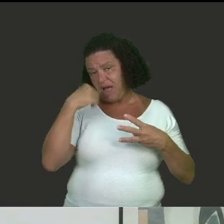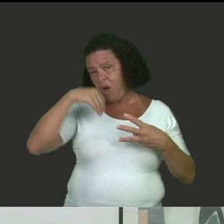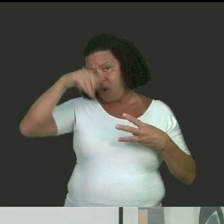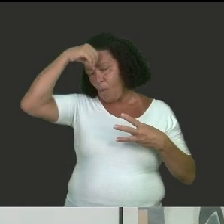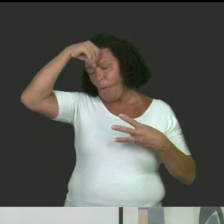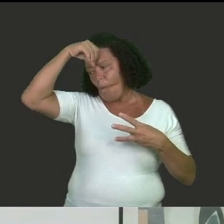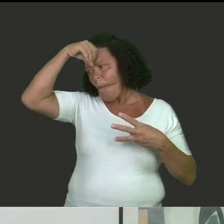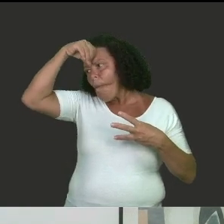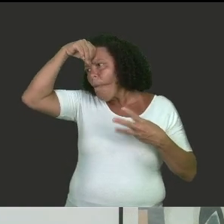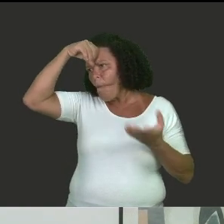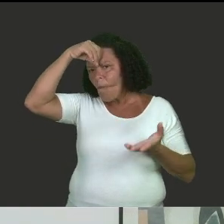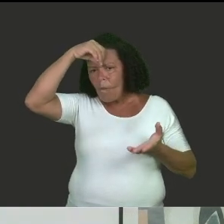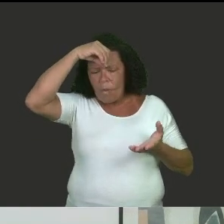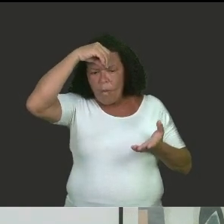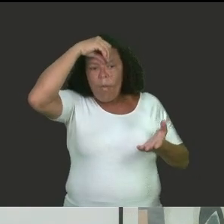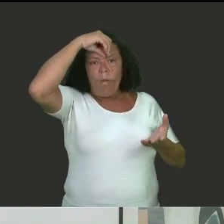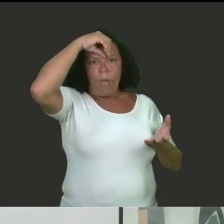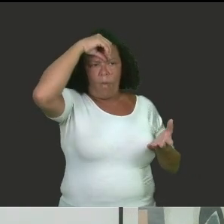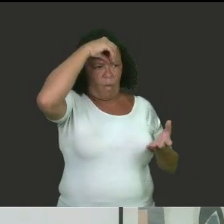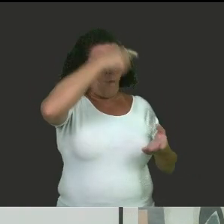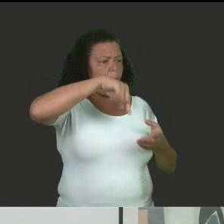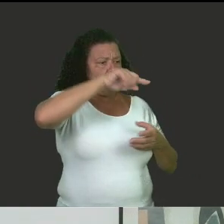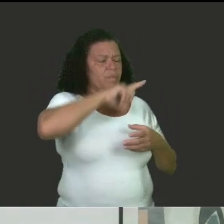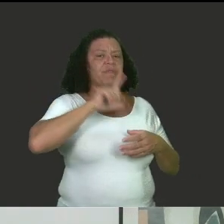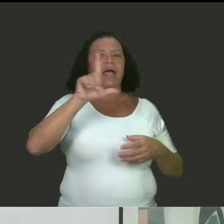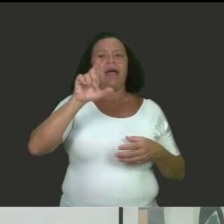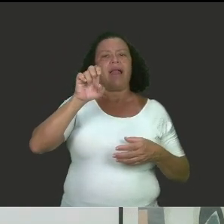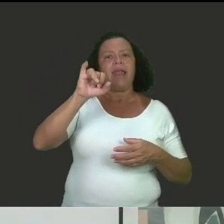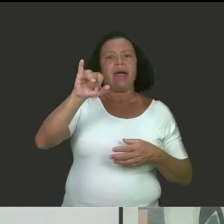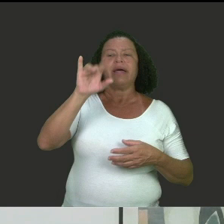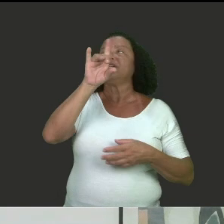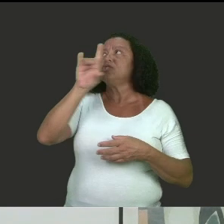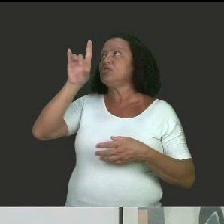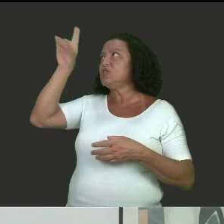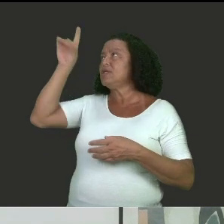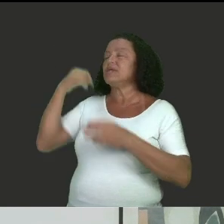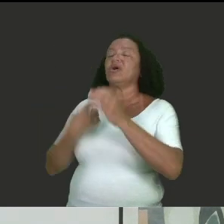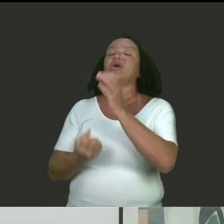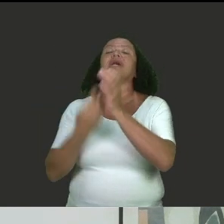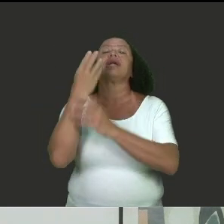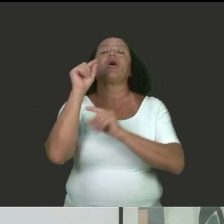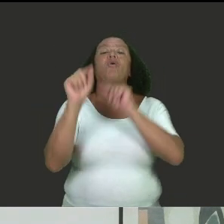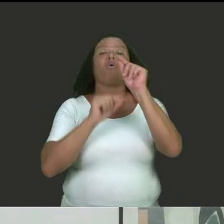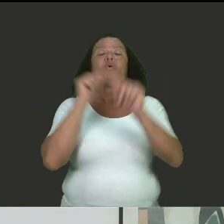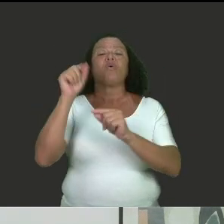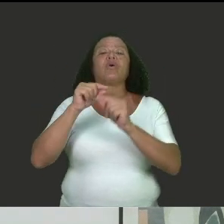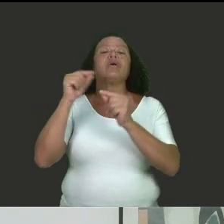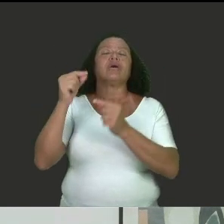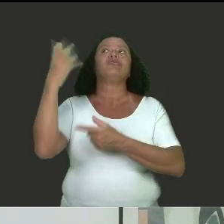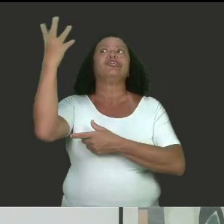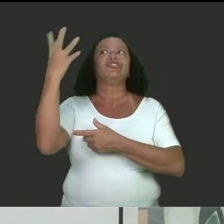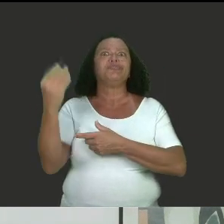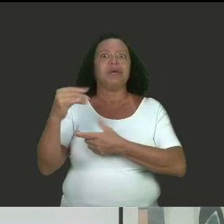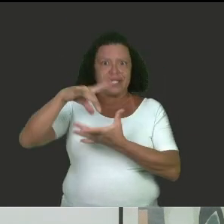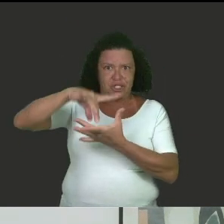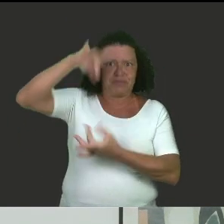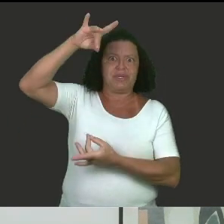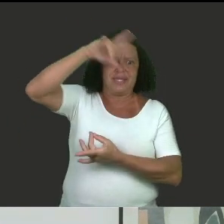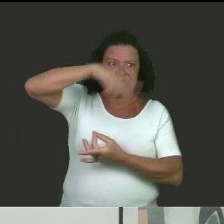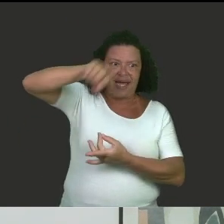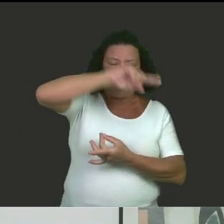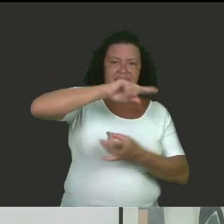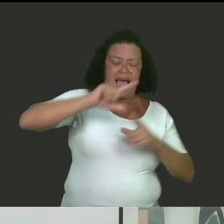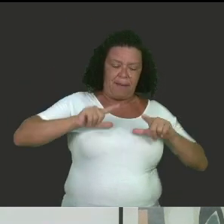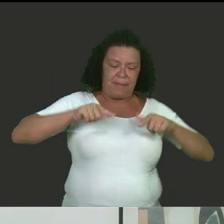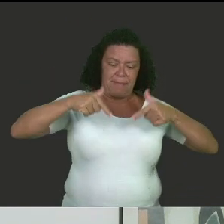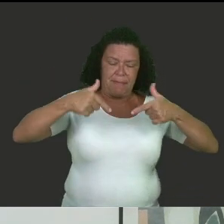nos desregramos em relação às leis de Deus e criamos o que os espíritas chamam de lei de ação e